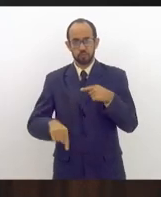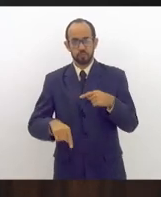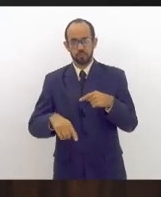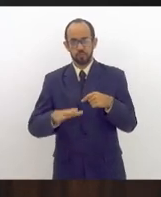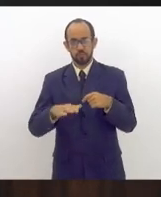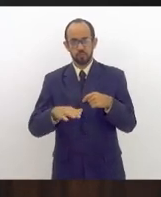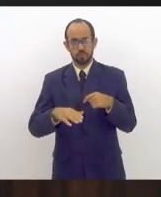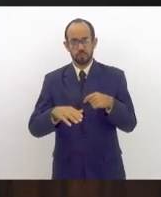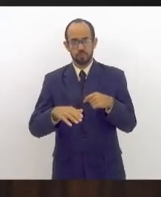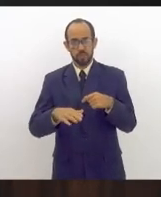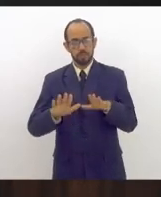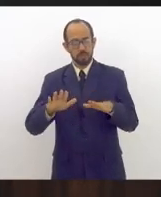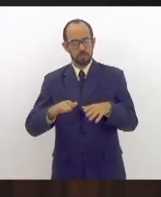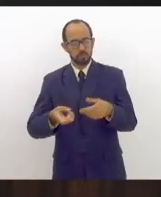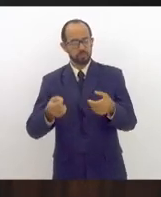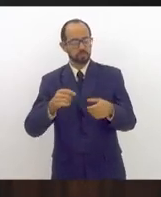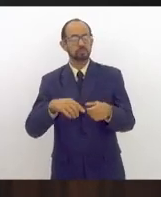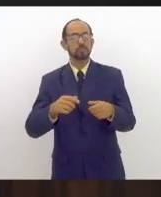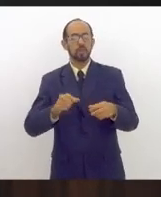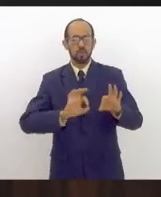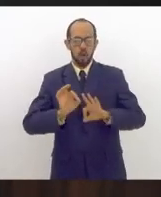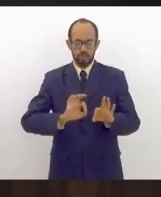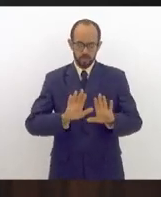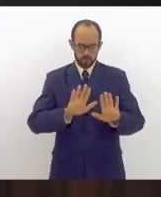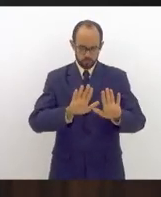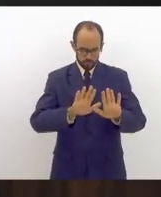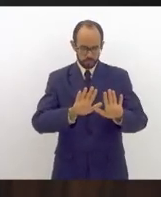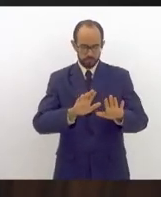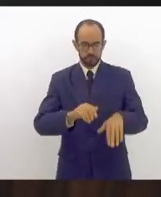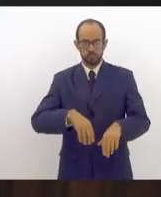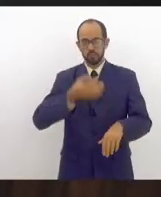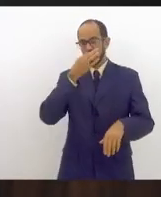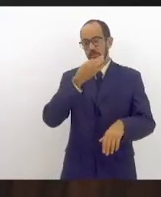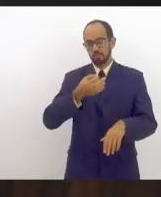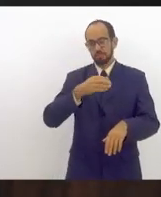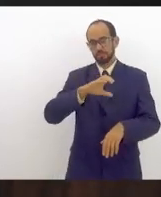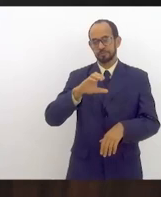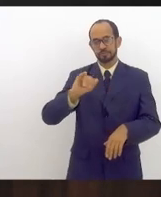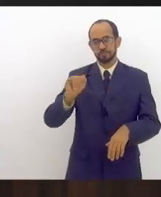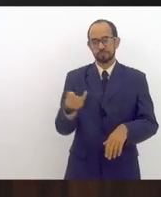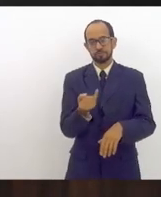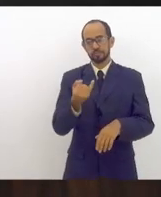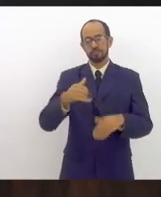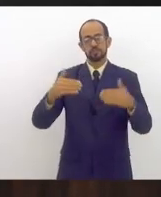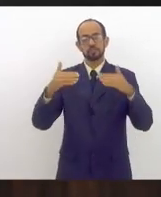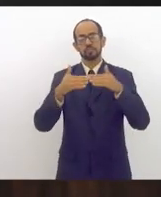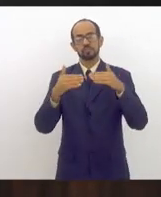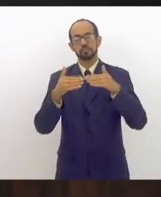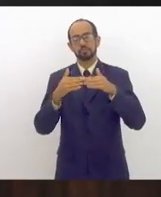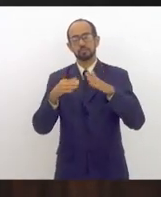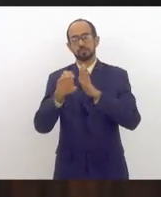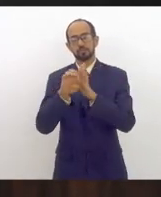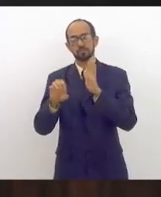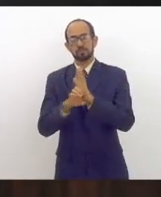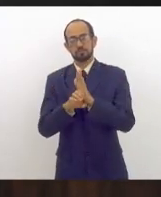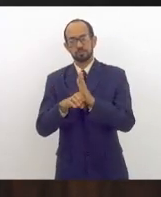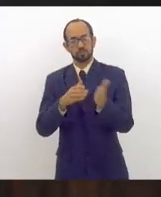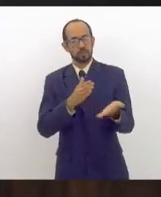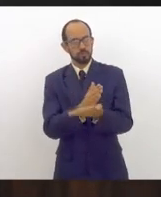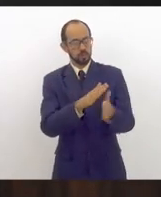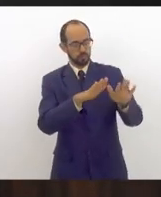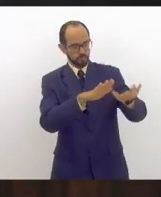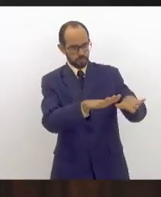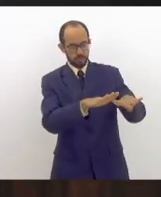Presidente, chama os trabalhos à ordem. Parecer da comissão de Constituição e Justiça é favorável com emendas. Senhores que aprovam, nesse como